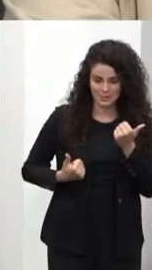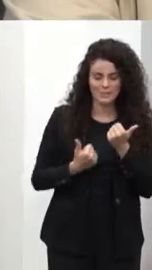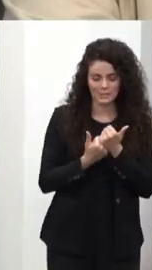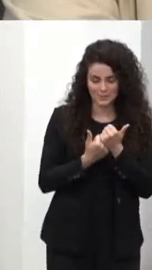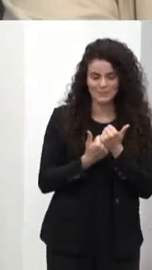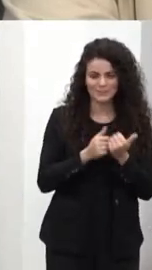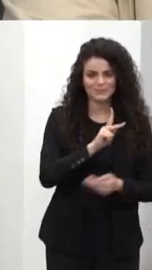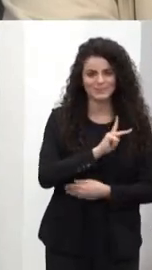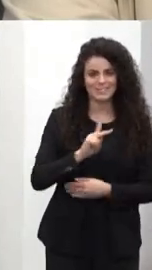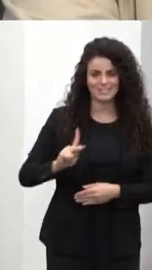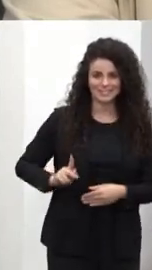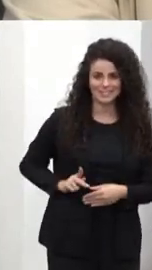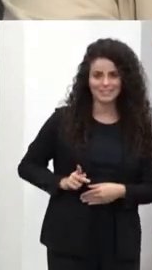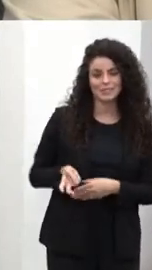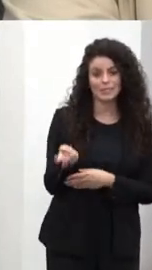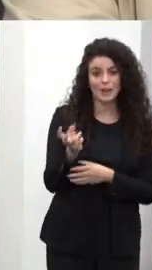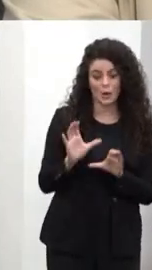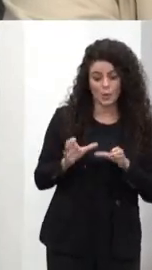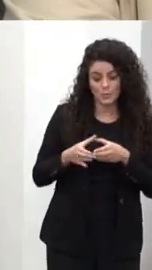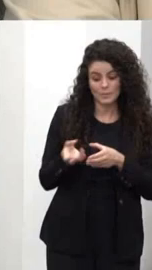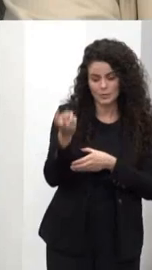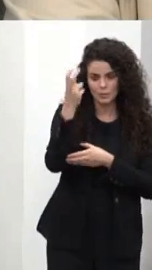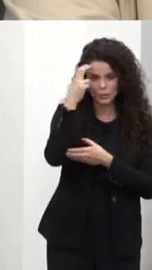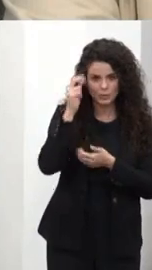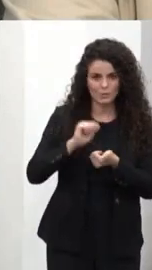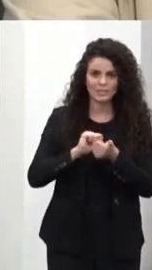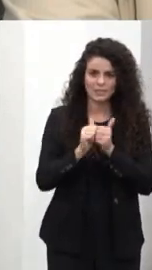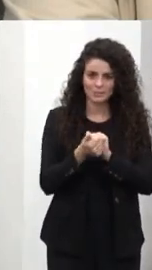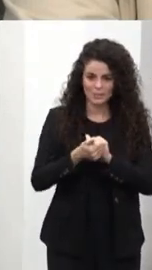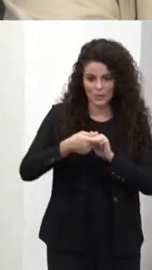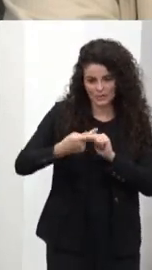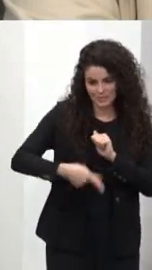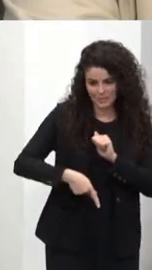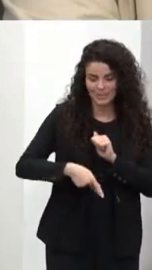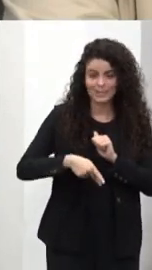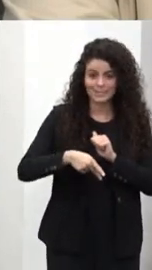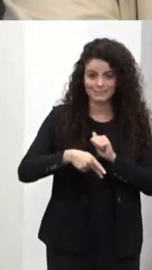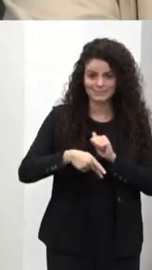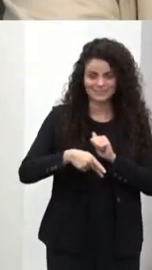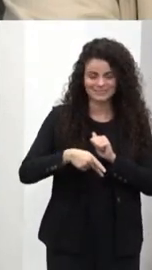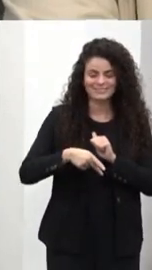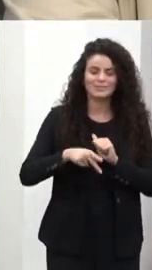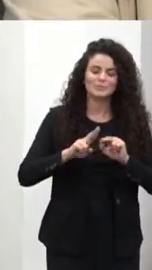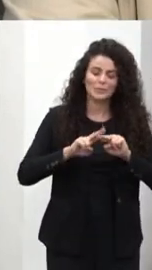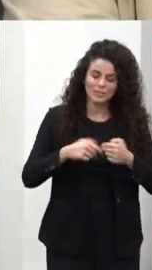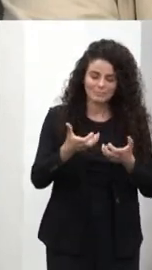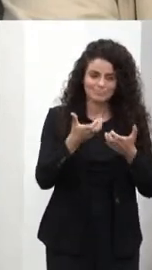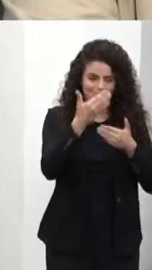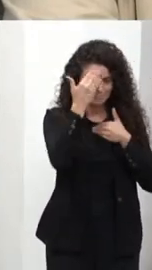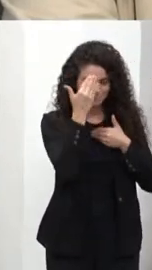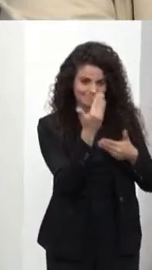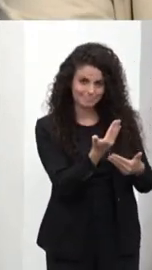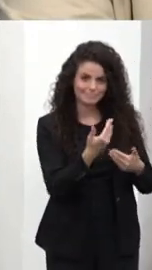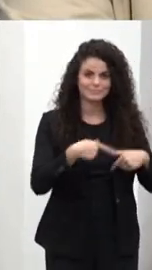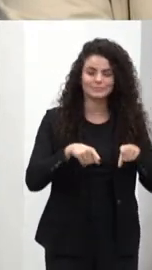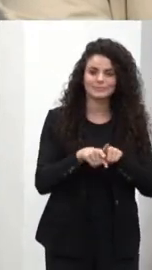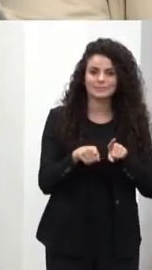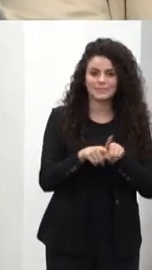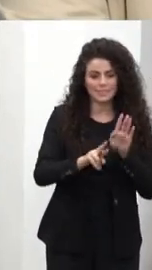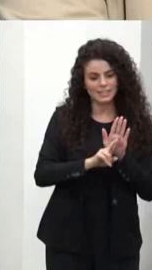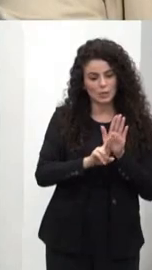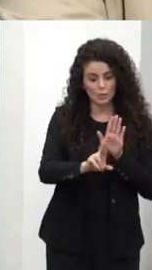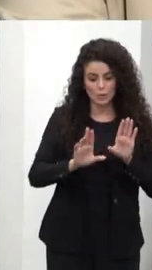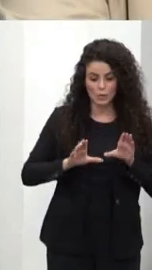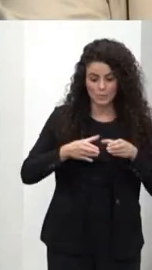da casa também seja muito bem-vindo eu quero agradecer então a representação do comitê Estadual